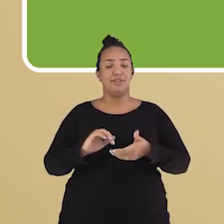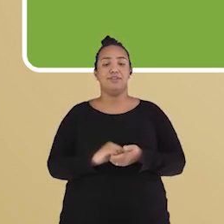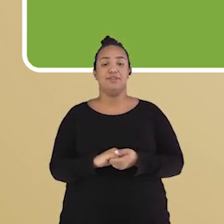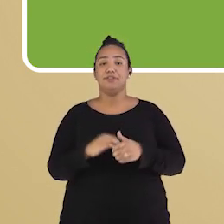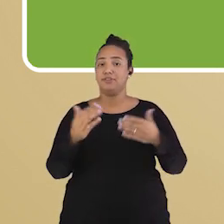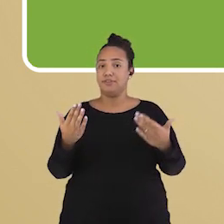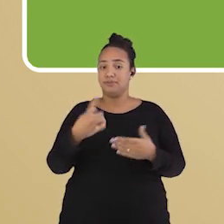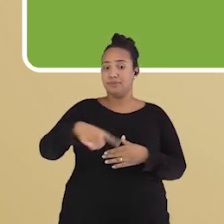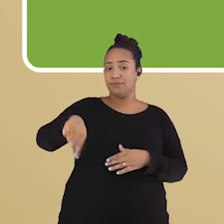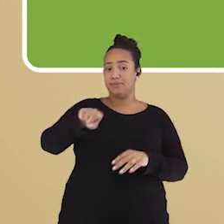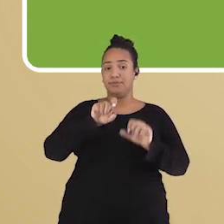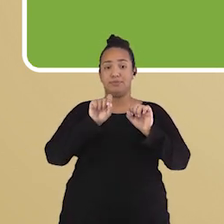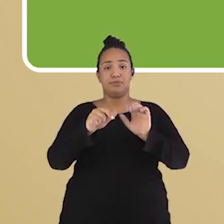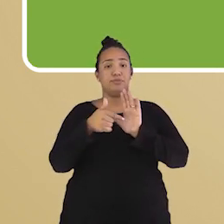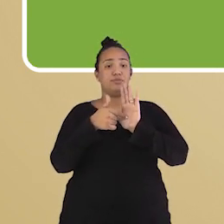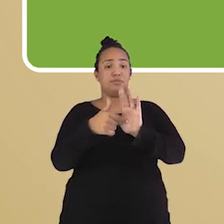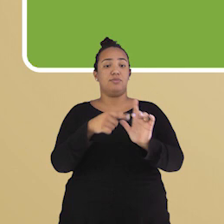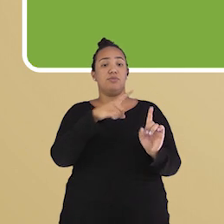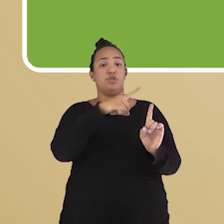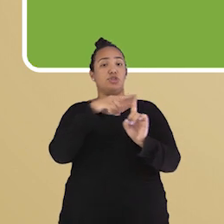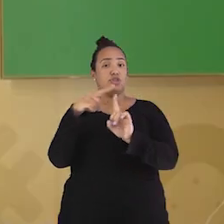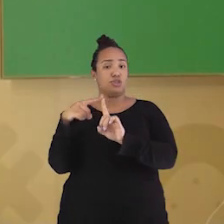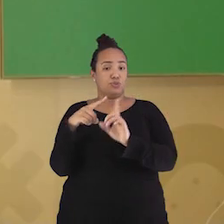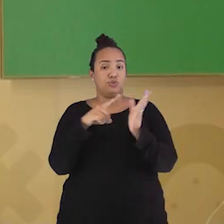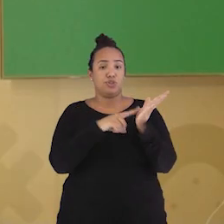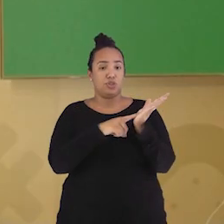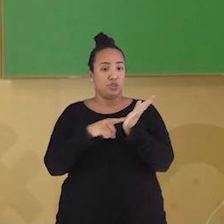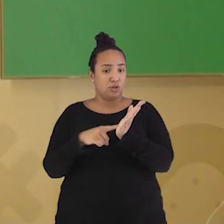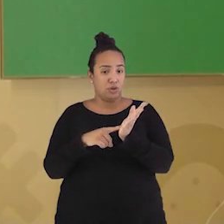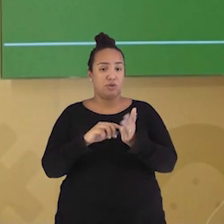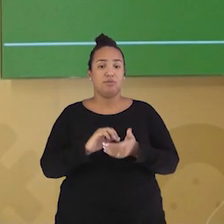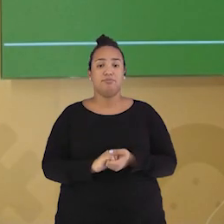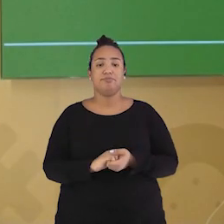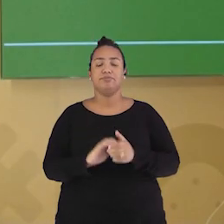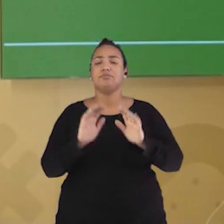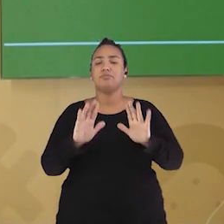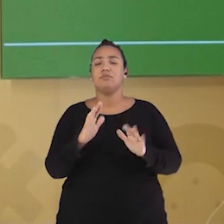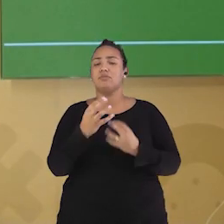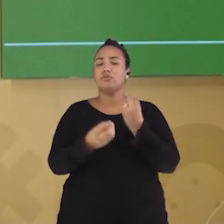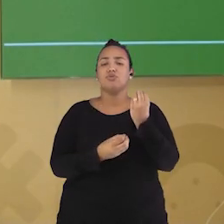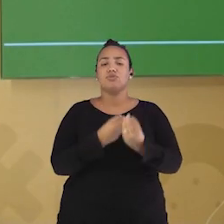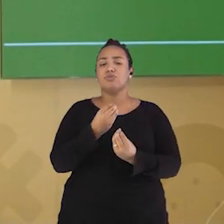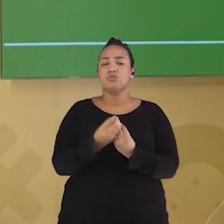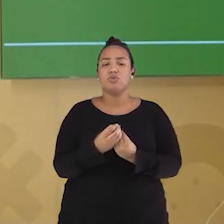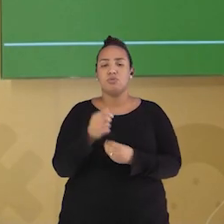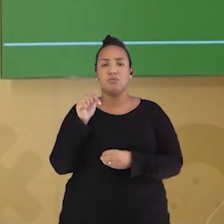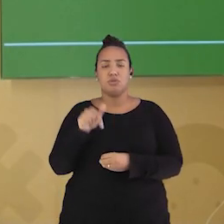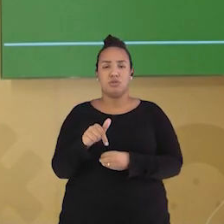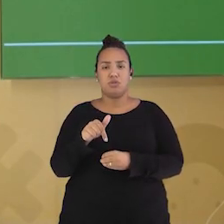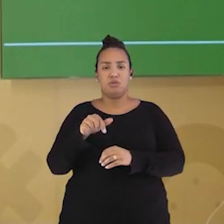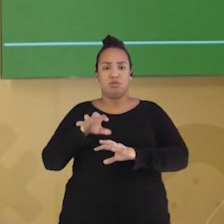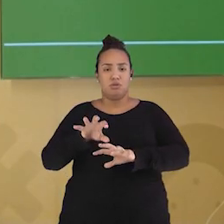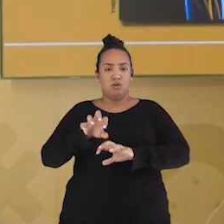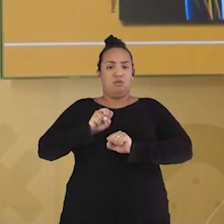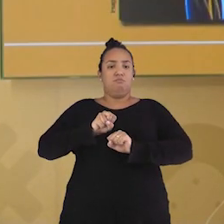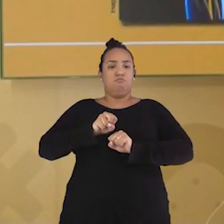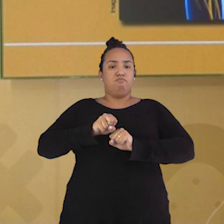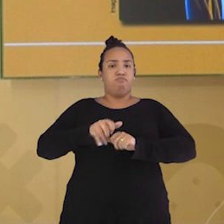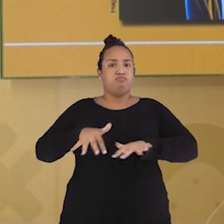podemos destacar os tipos de neurônios. Mas como ocorre a transmissão do impulso